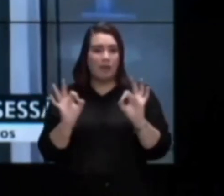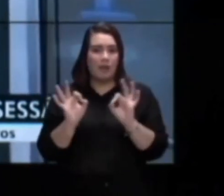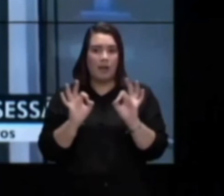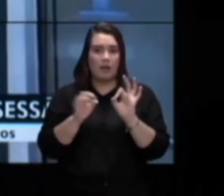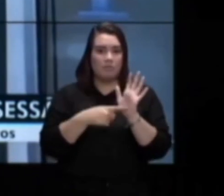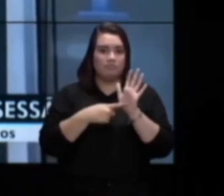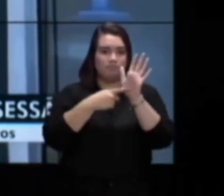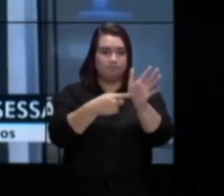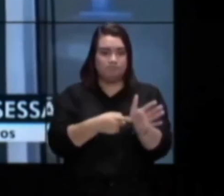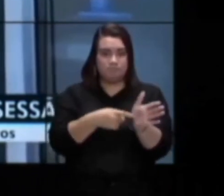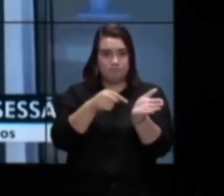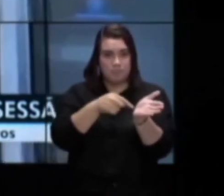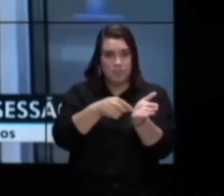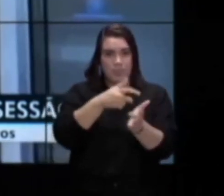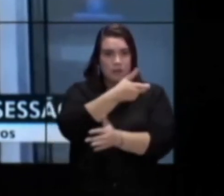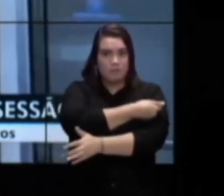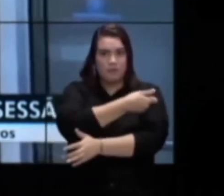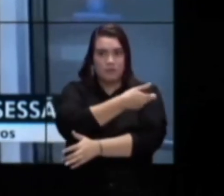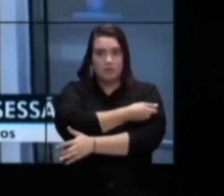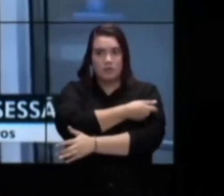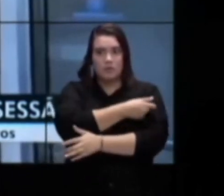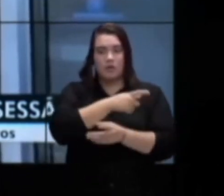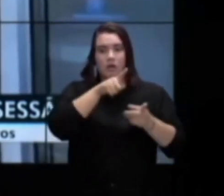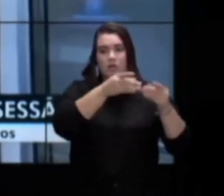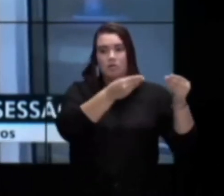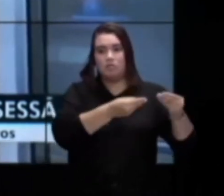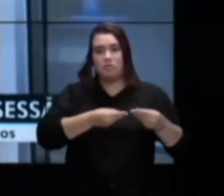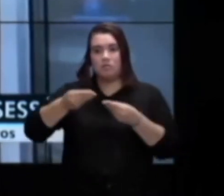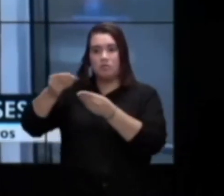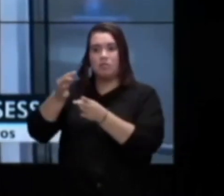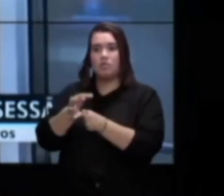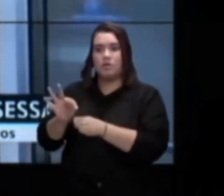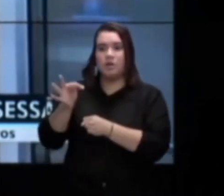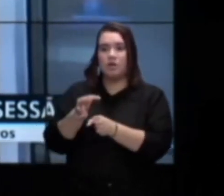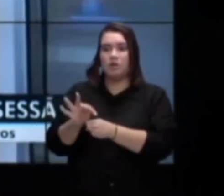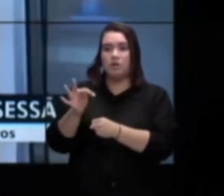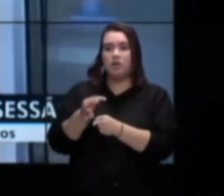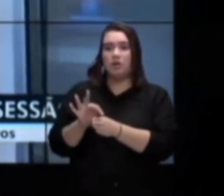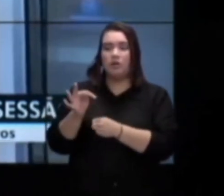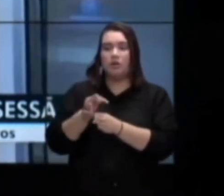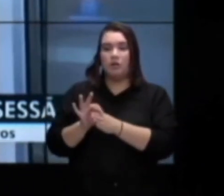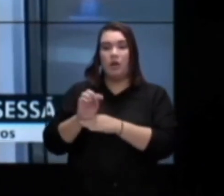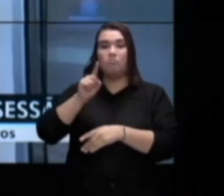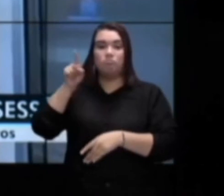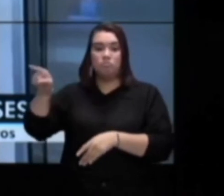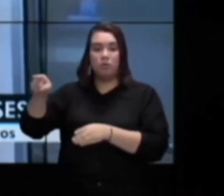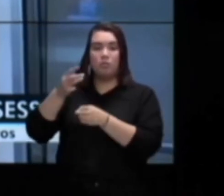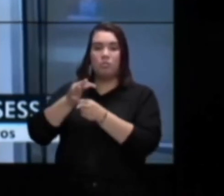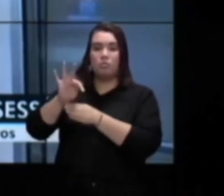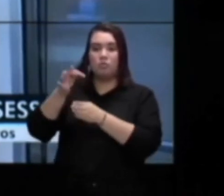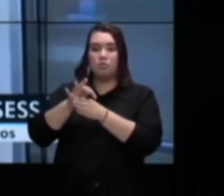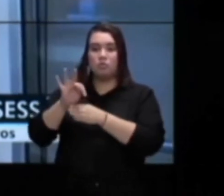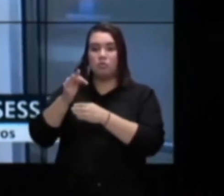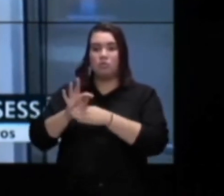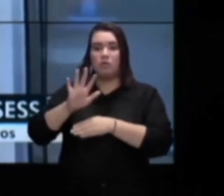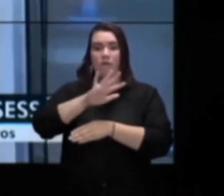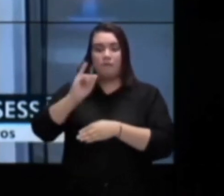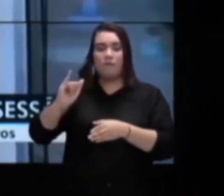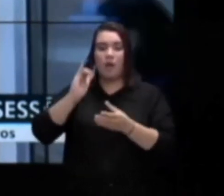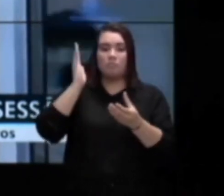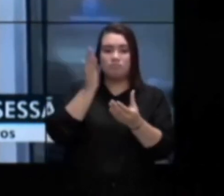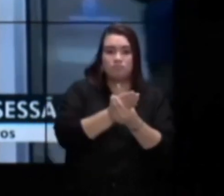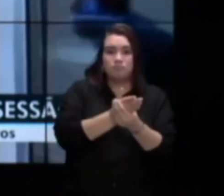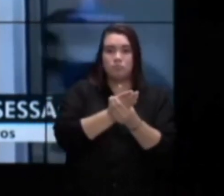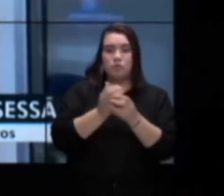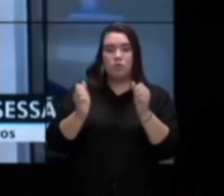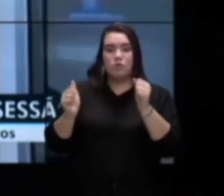não apresentarem em tempo hábil, ela vai ser encaminhada para o Conselho Tutelar e o Conselho Tutelar vai fazer uma denúncia junto